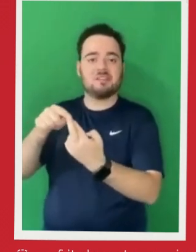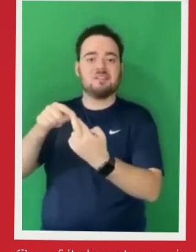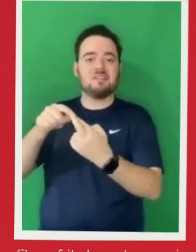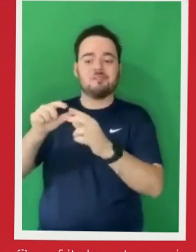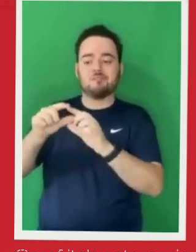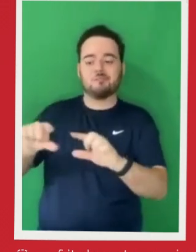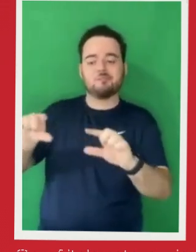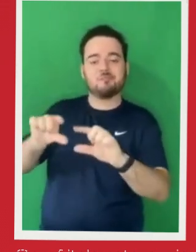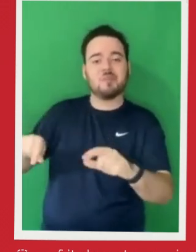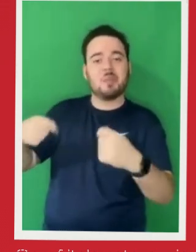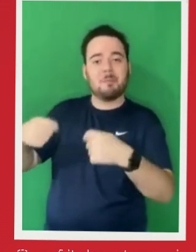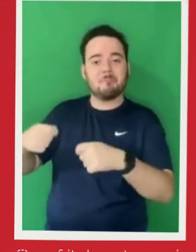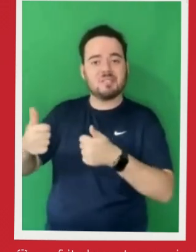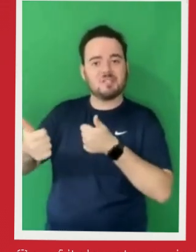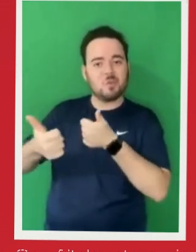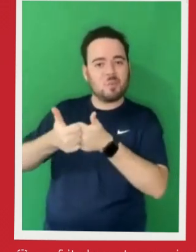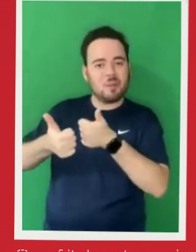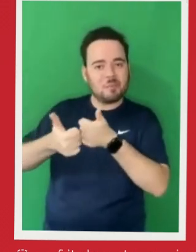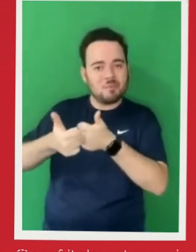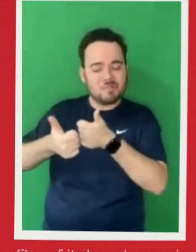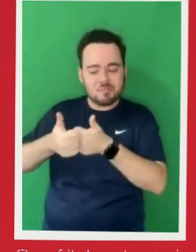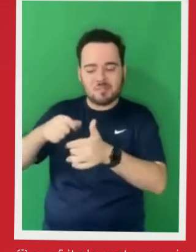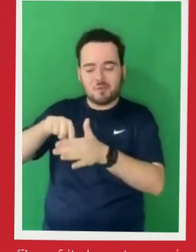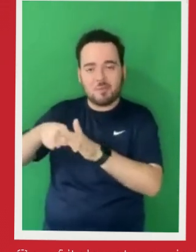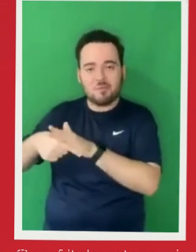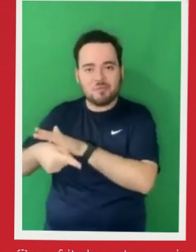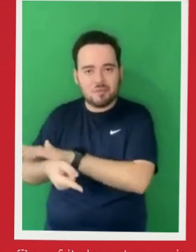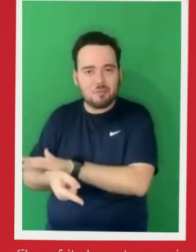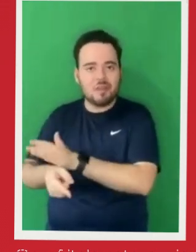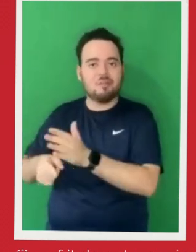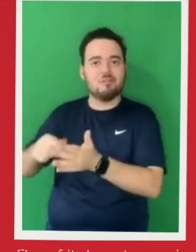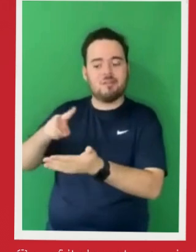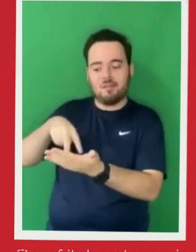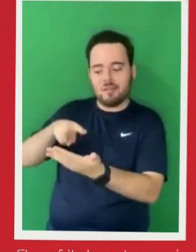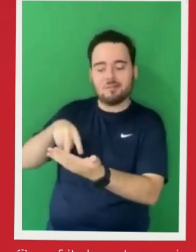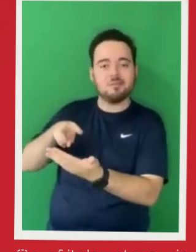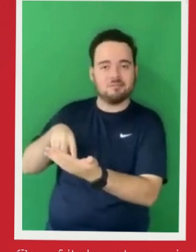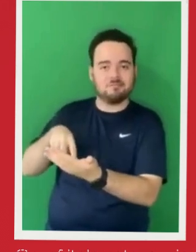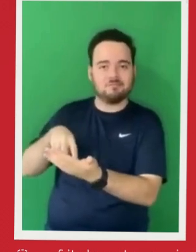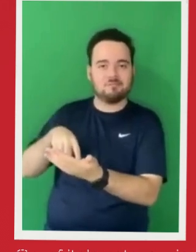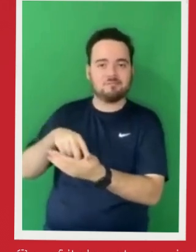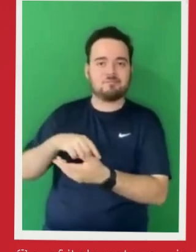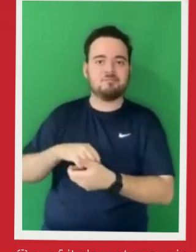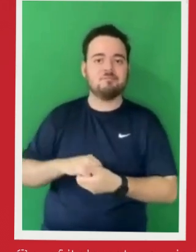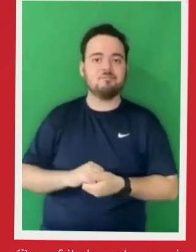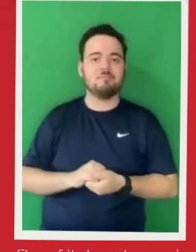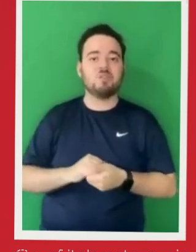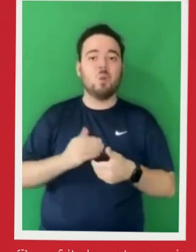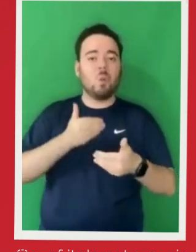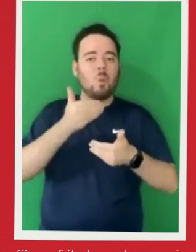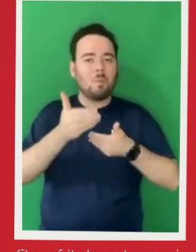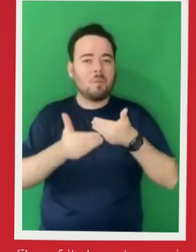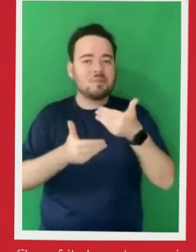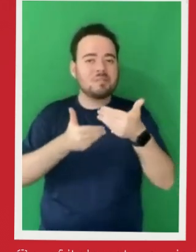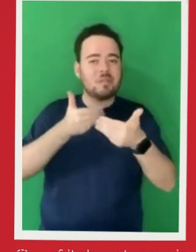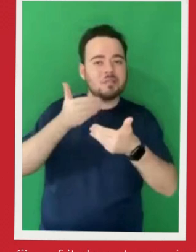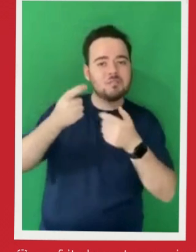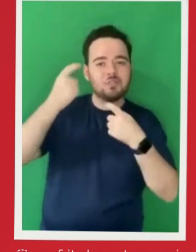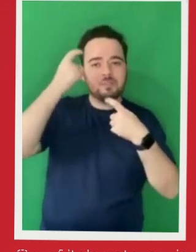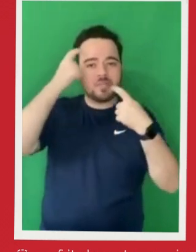uma paráfrase, você precisa de uma aproximação mais densa daquela fonte. Então, como parte de um